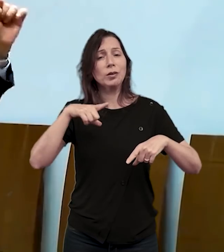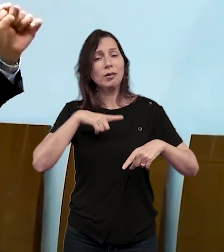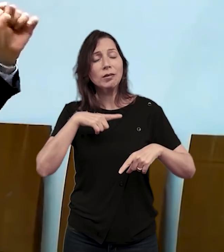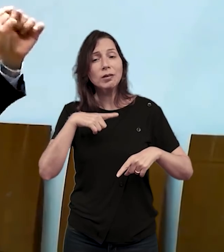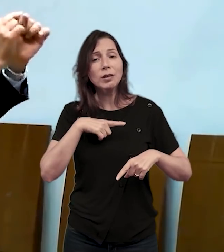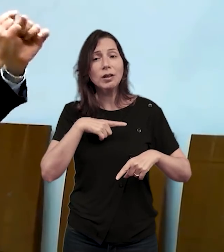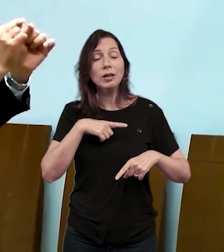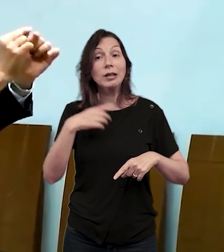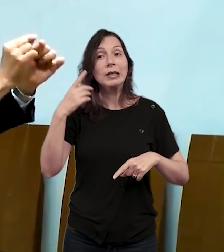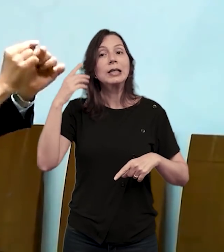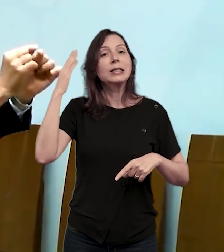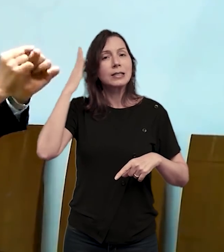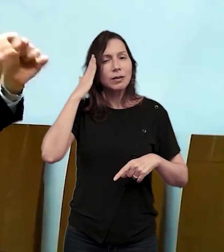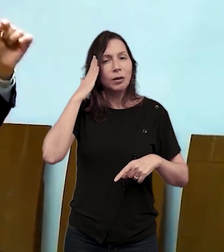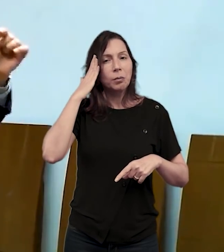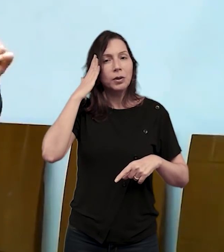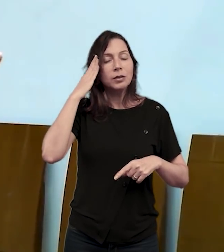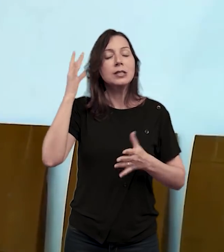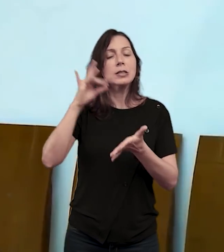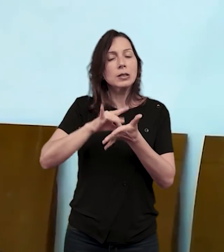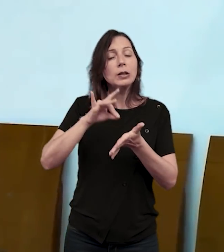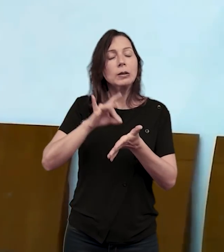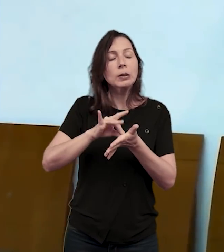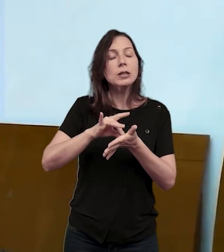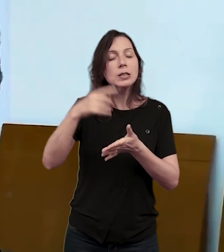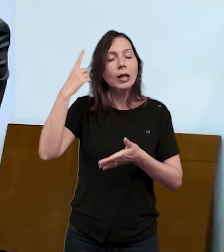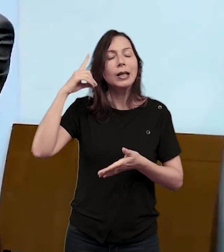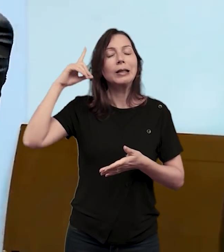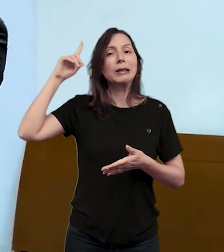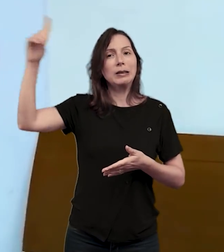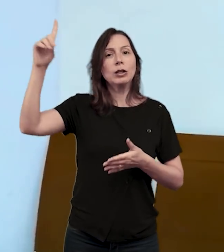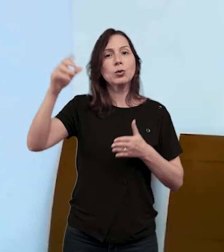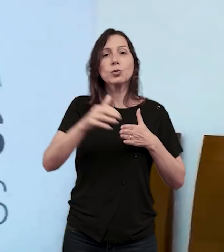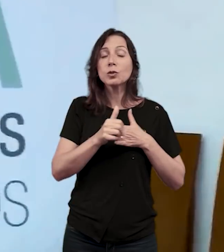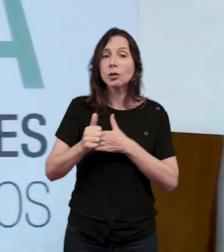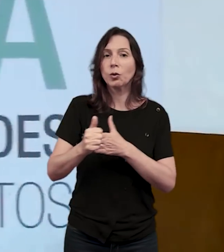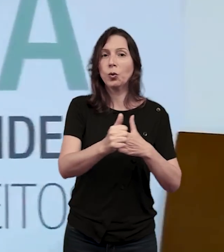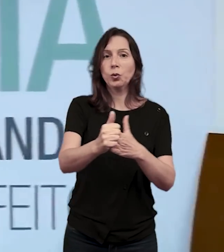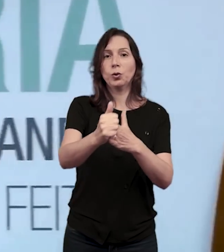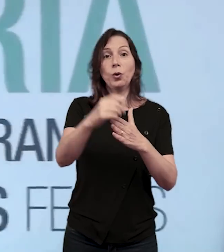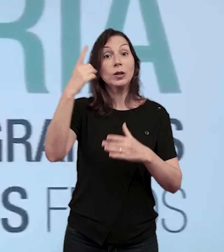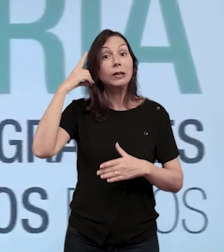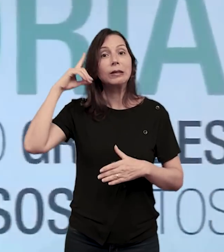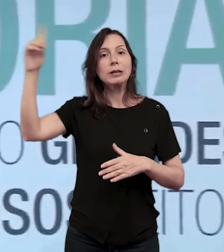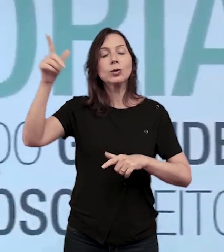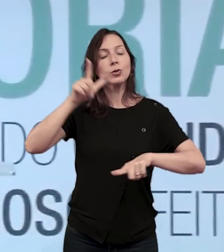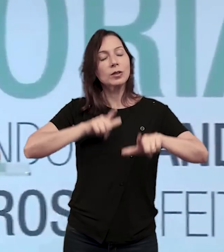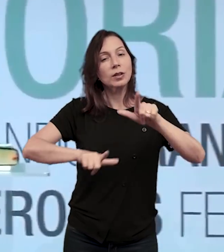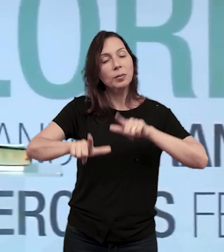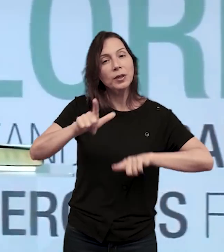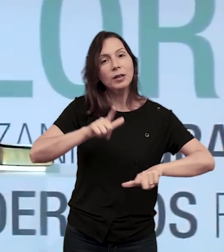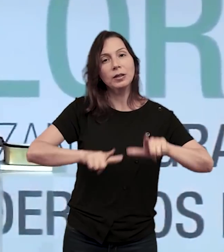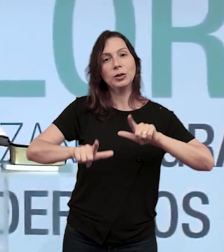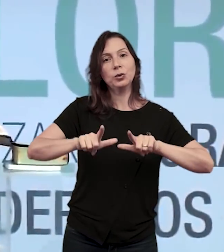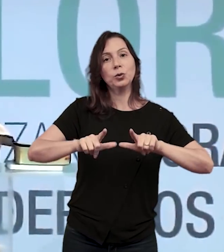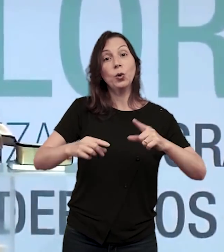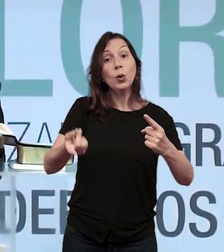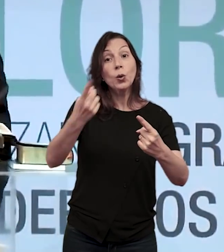Deus está no controle. Deus está trabalhando, e trabalhando não contra você, mas trabalhando por